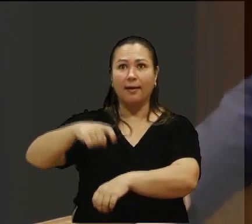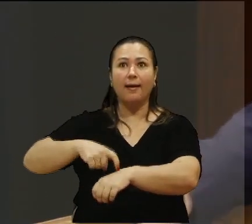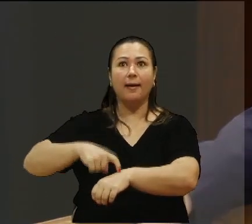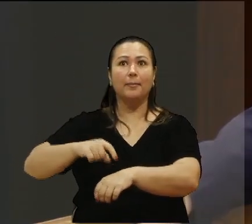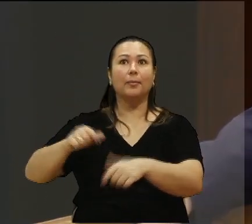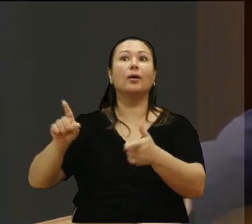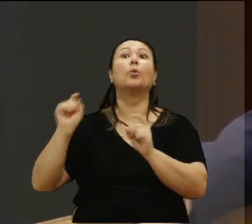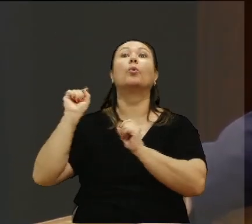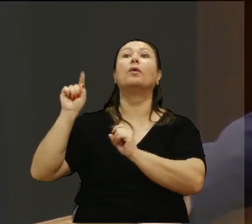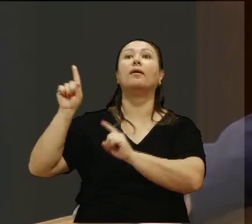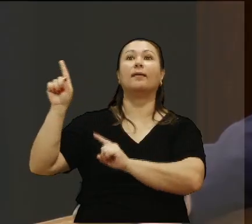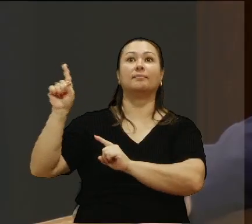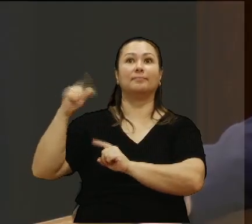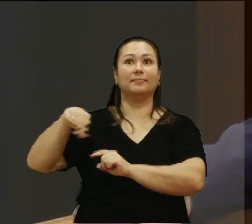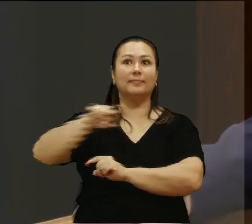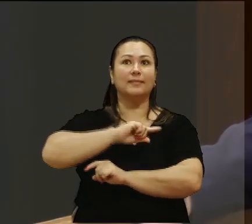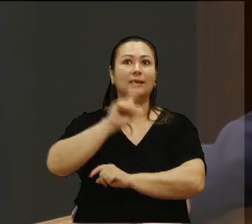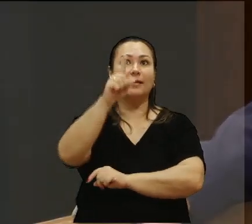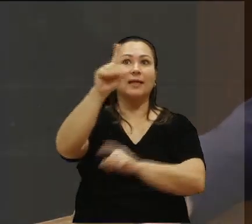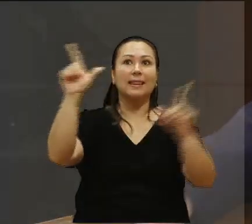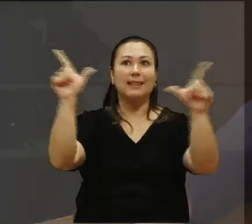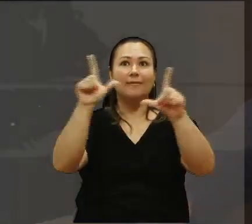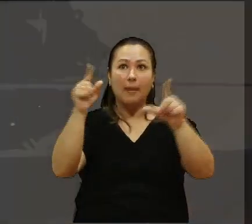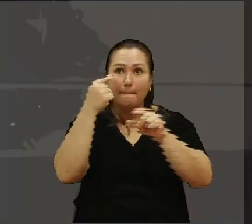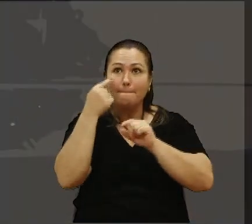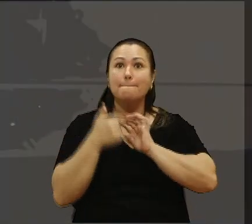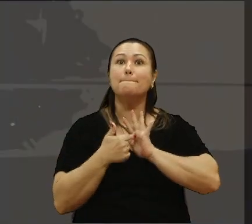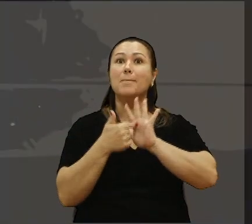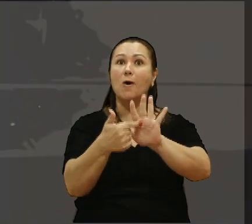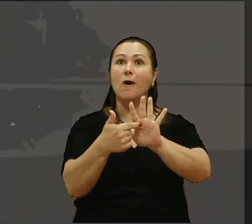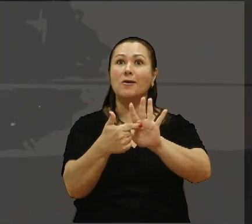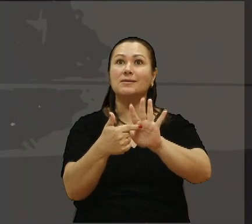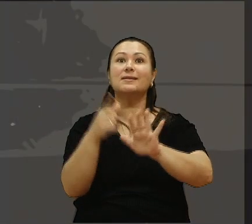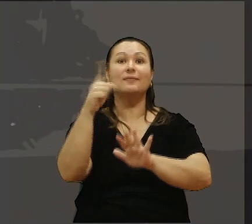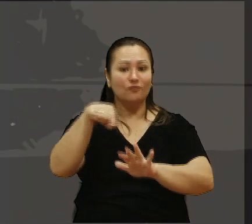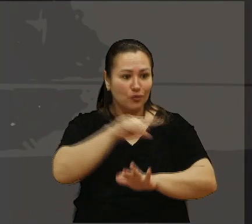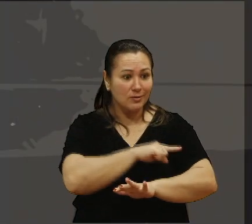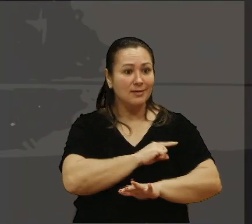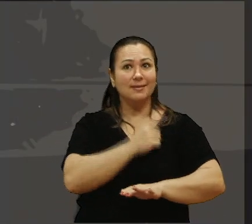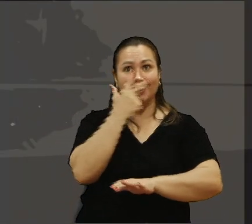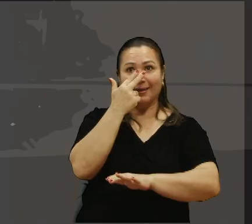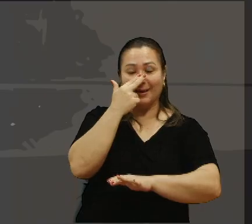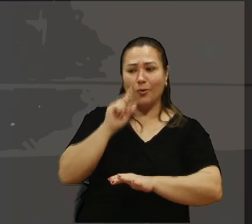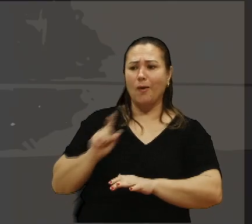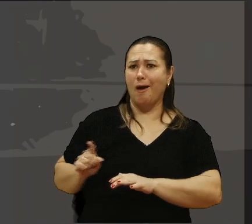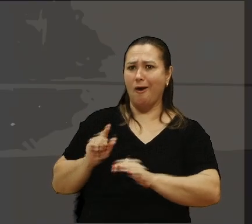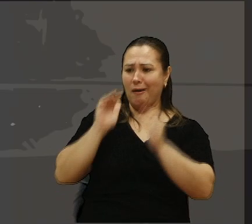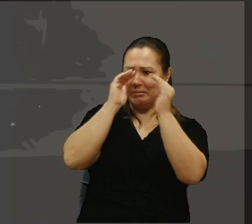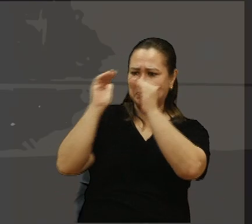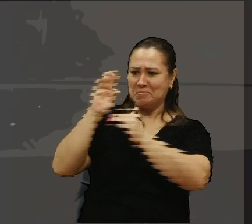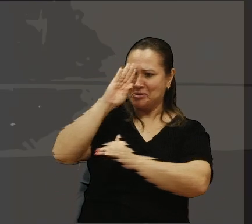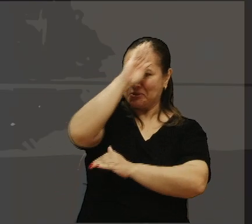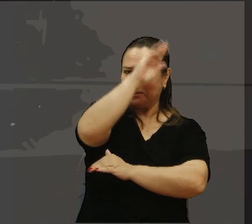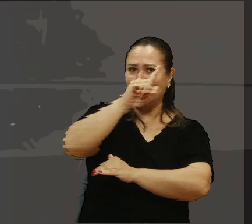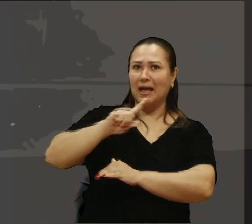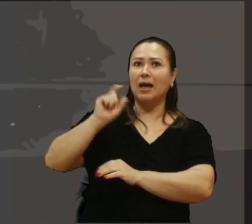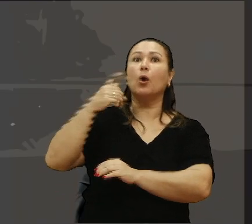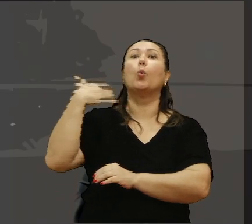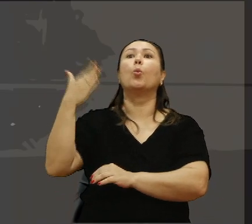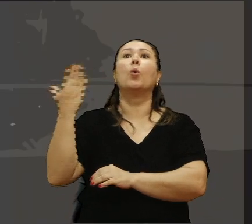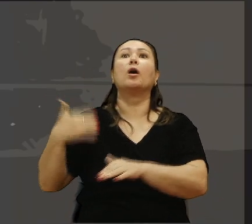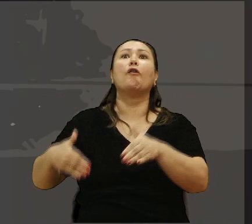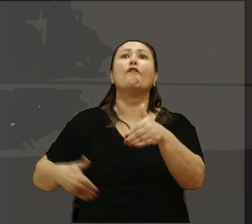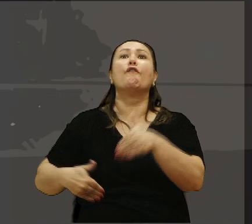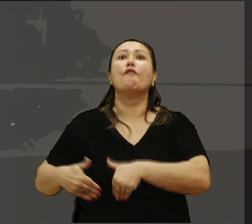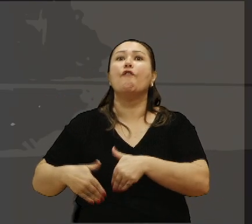ó. Peço que o pessoal da TV Câmara coloque. Estava servindo questão o de ordem, bolsonarismo presidente. quando Artigo da dor da fome.